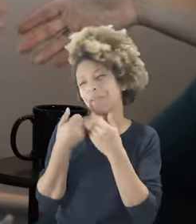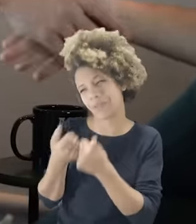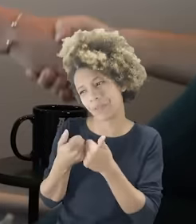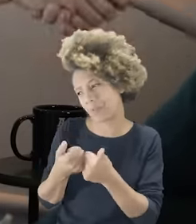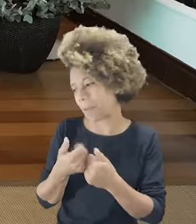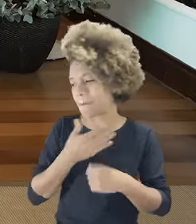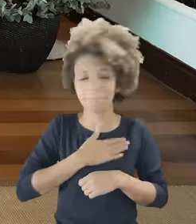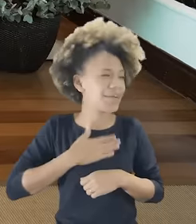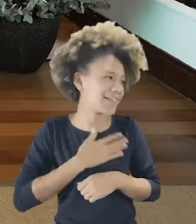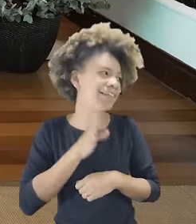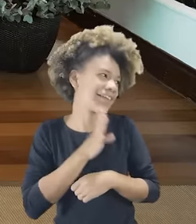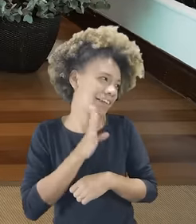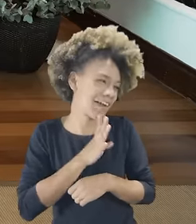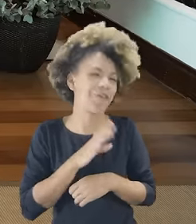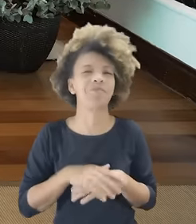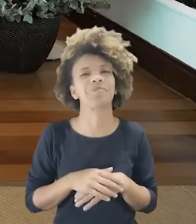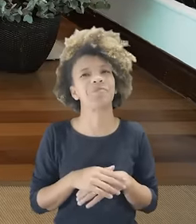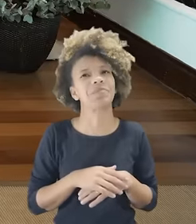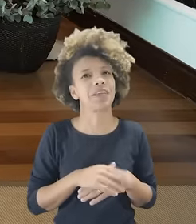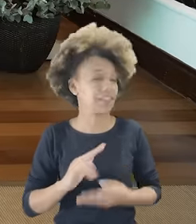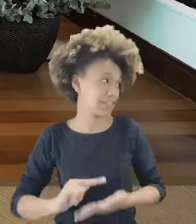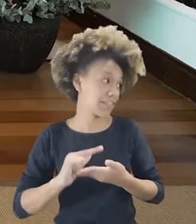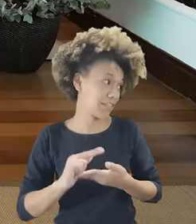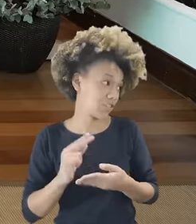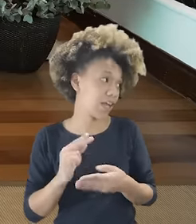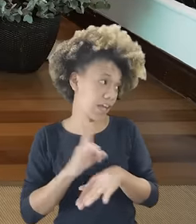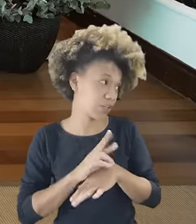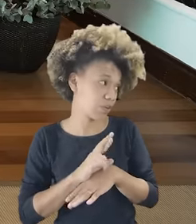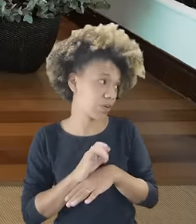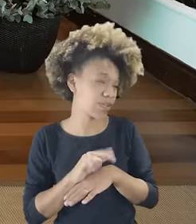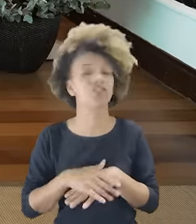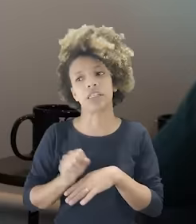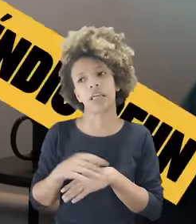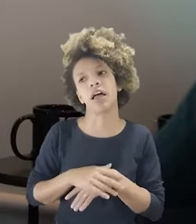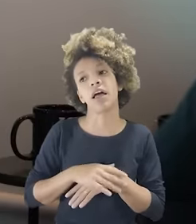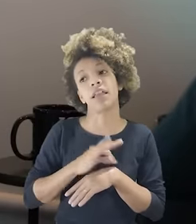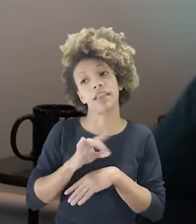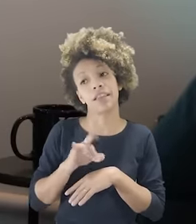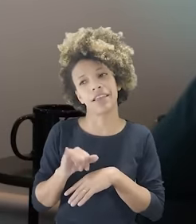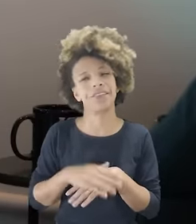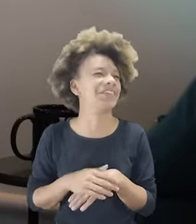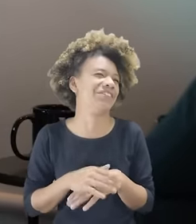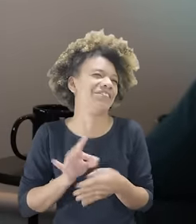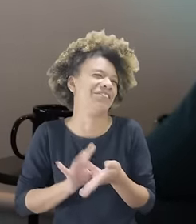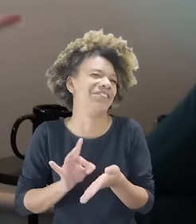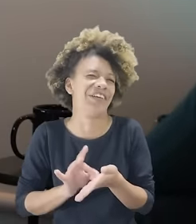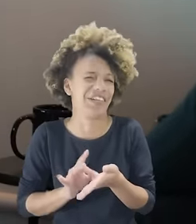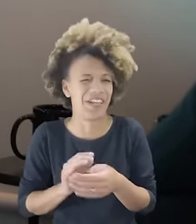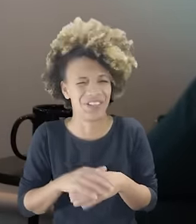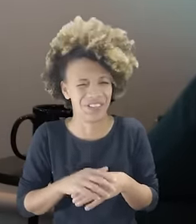que prazer cara que legal você atende né com a com a doutora de verdade